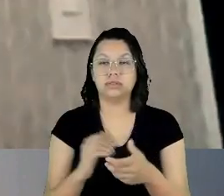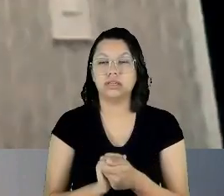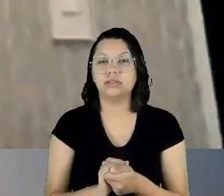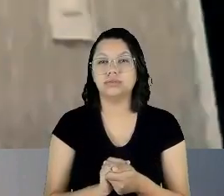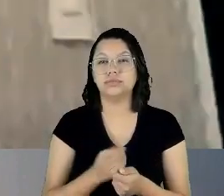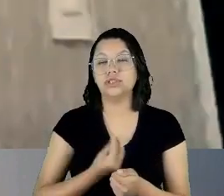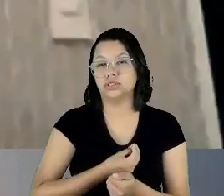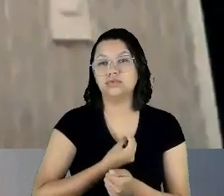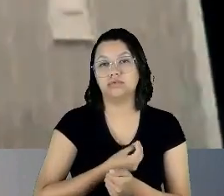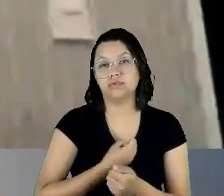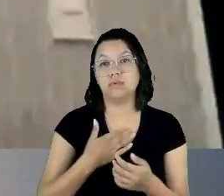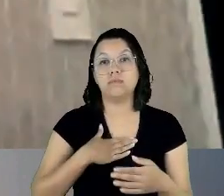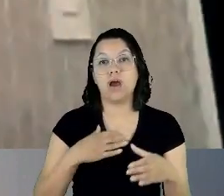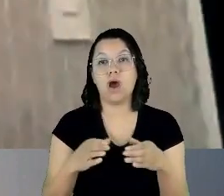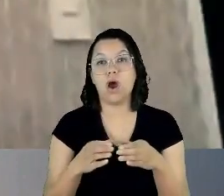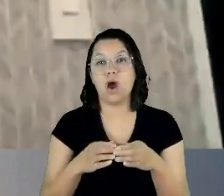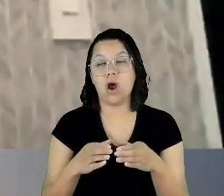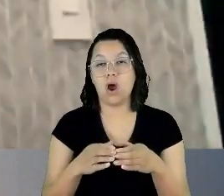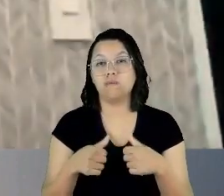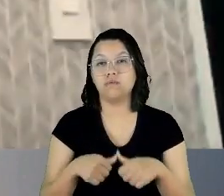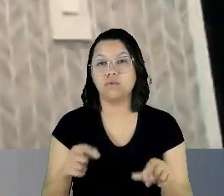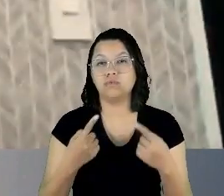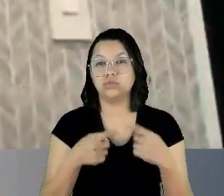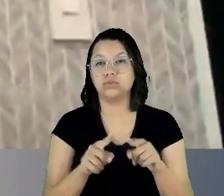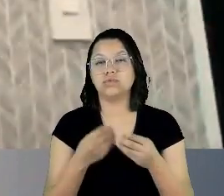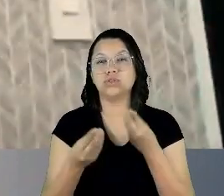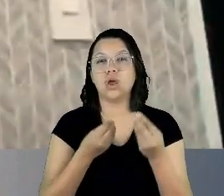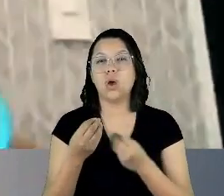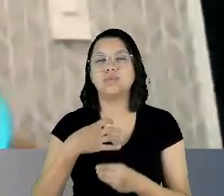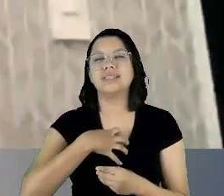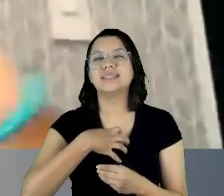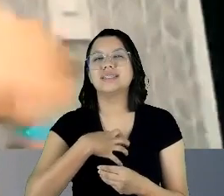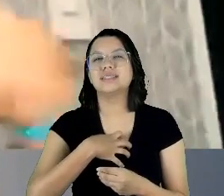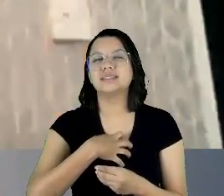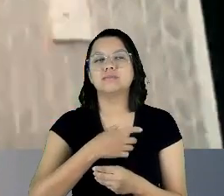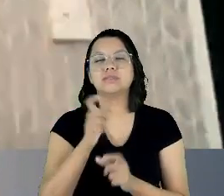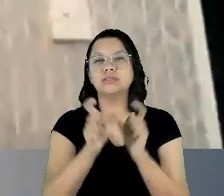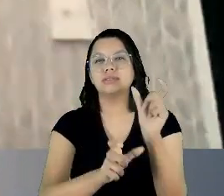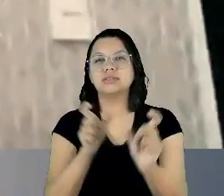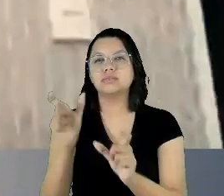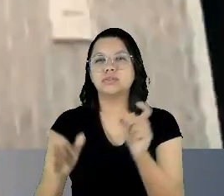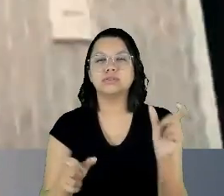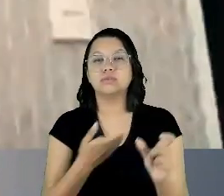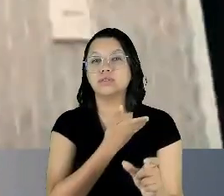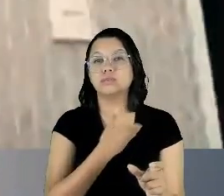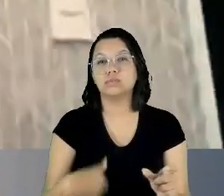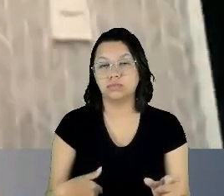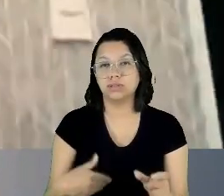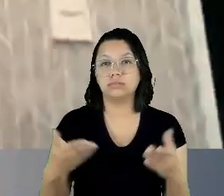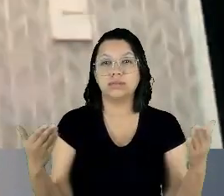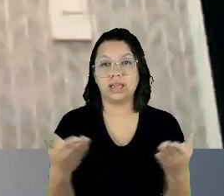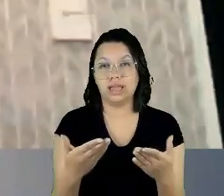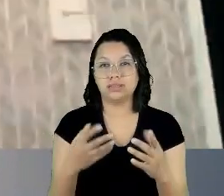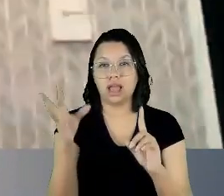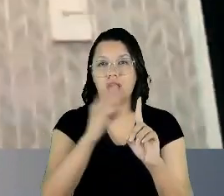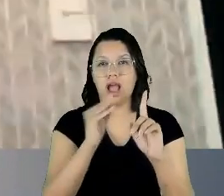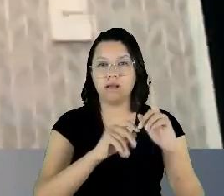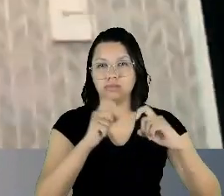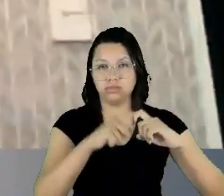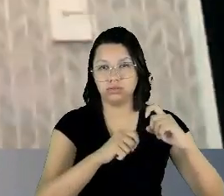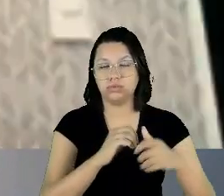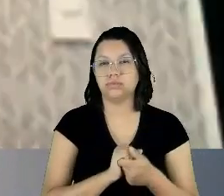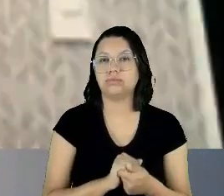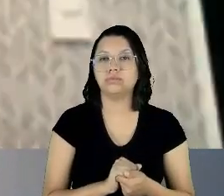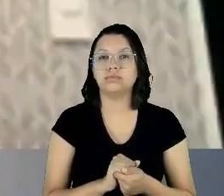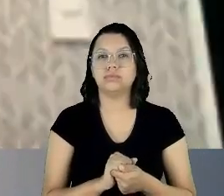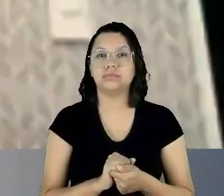viveu. Então, o meu grupo ficou com um desafio de como sensibilizar os agentes públicos para a questão da importunação sexual.